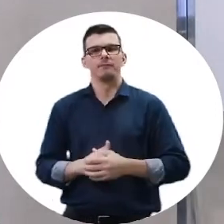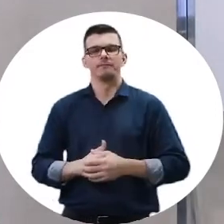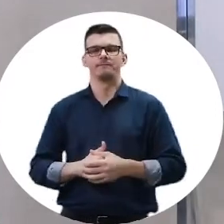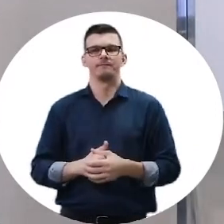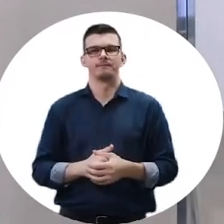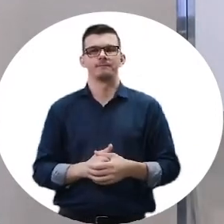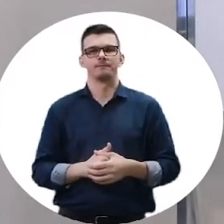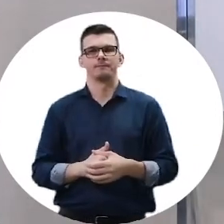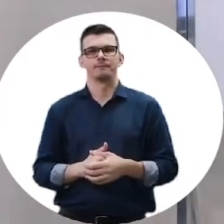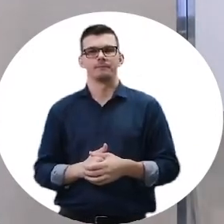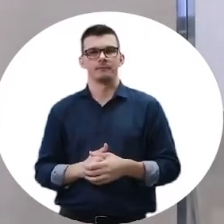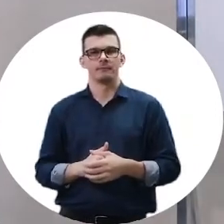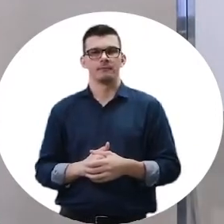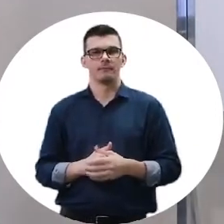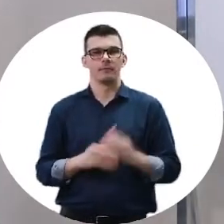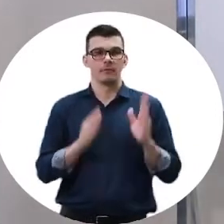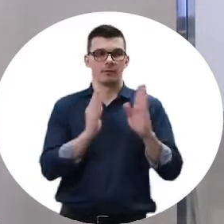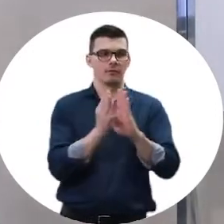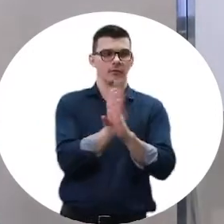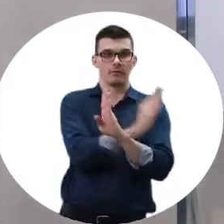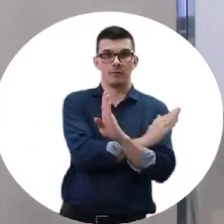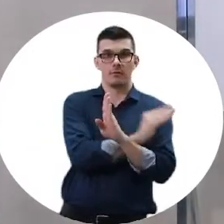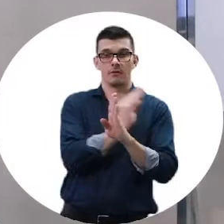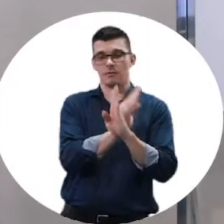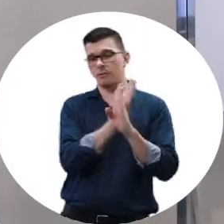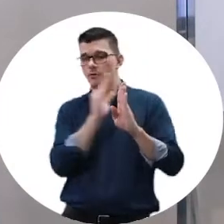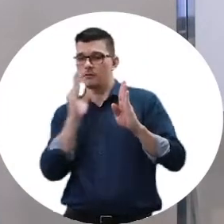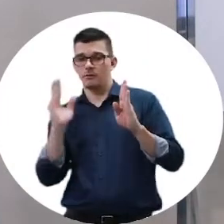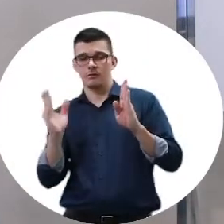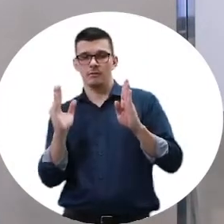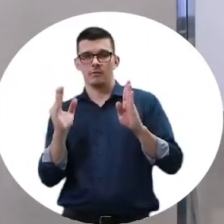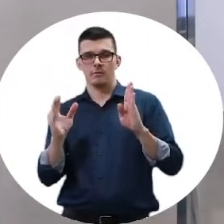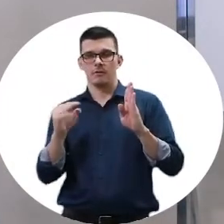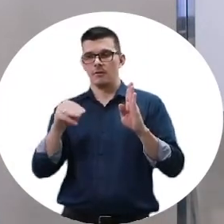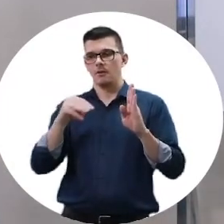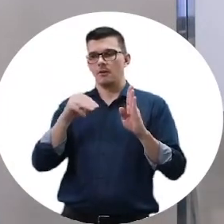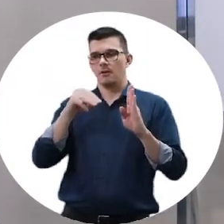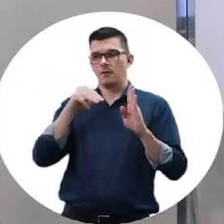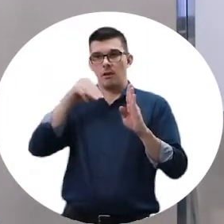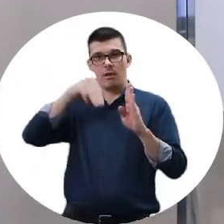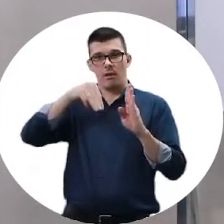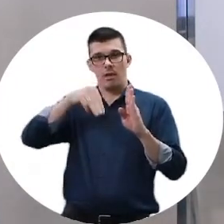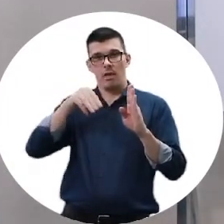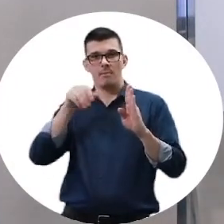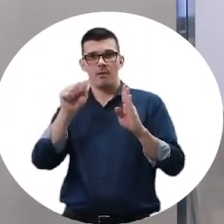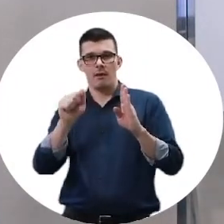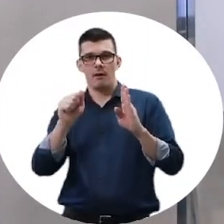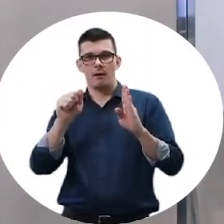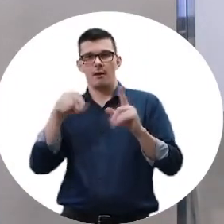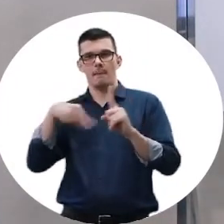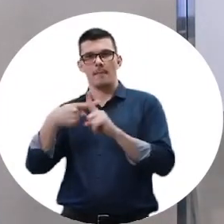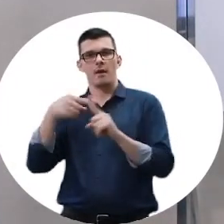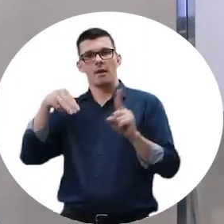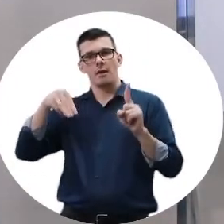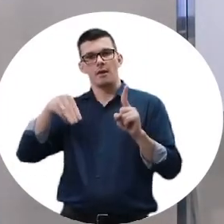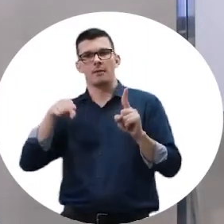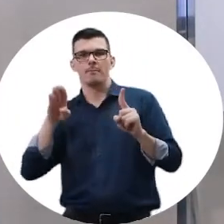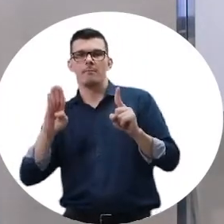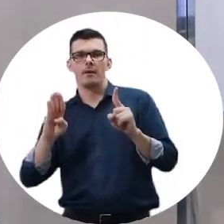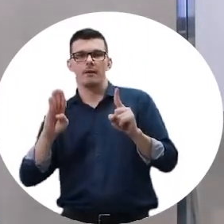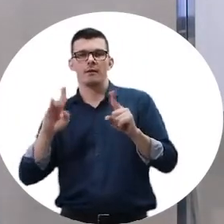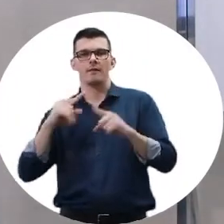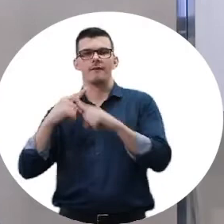só ficou F. Do lado de cada igualdade ficou, vai ficar massa de A mais massa